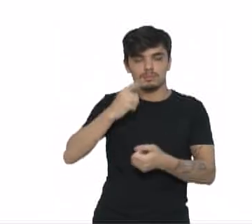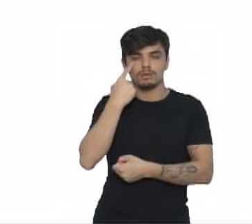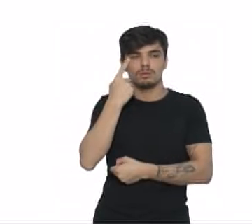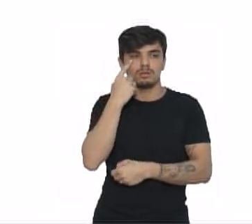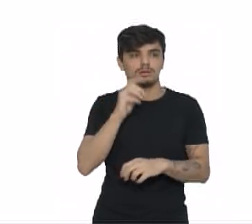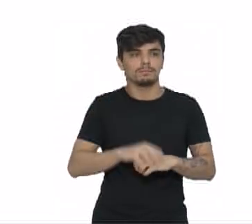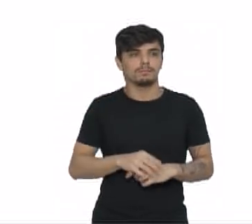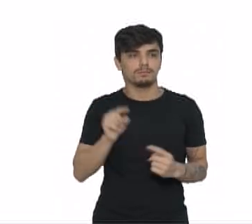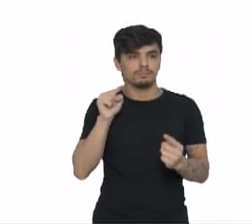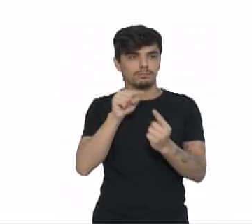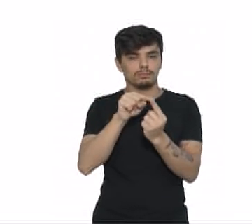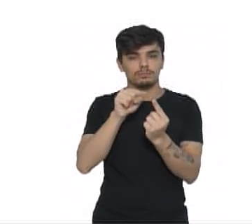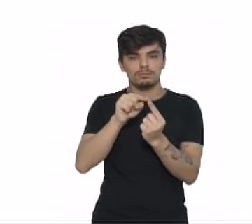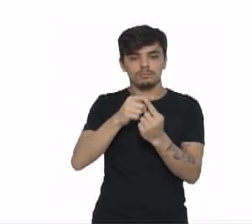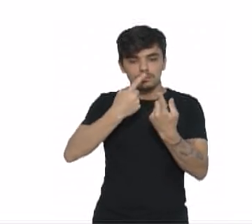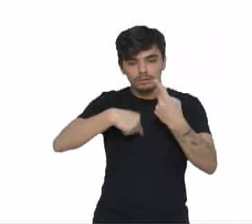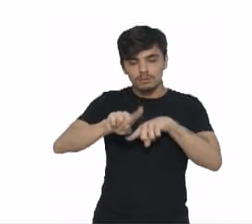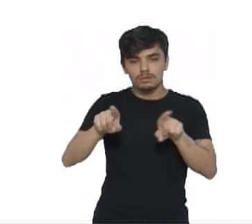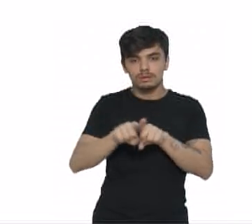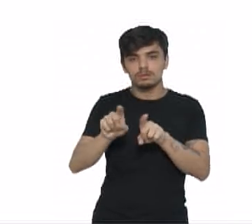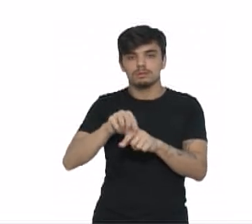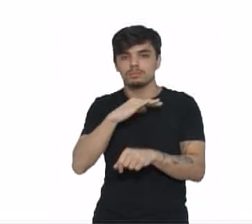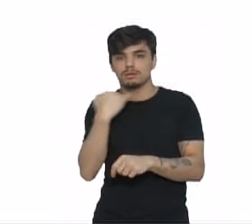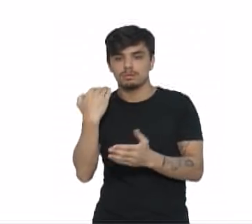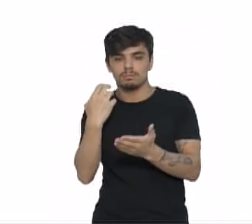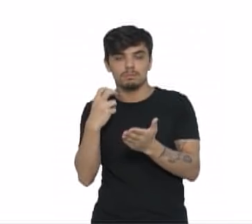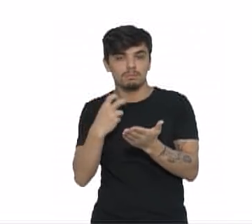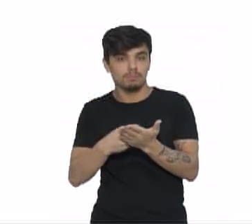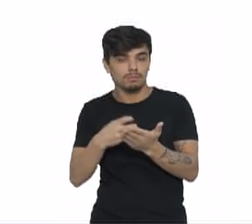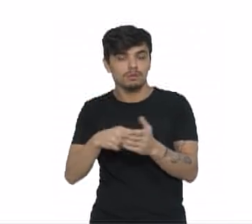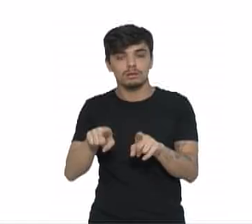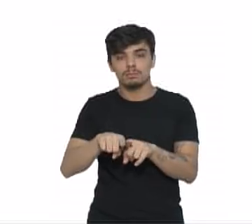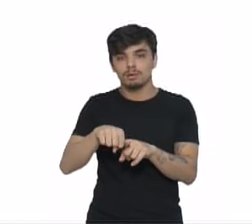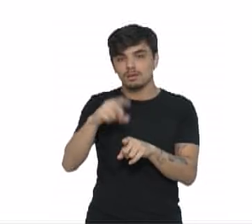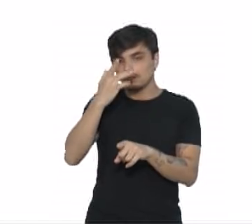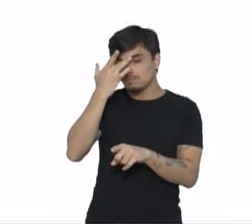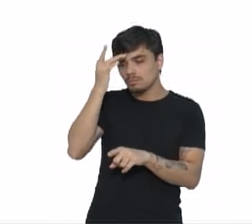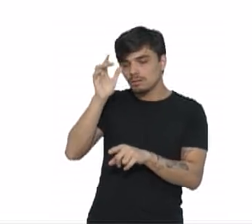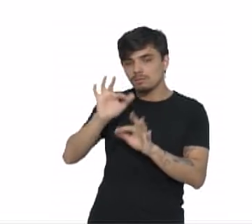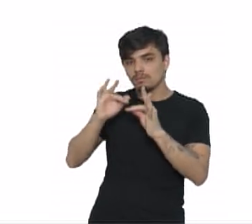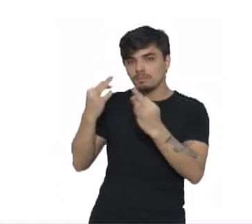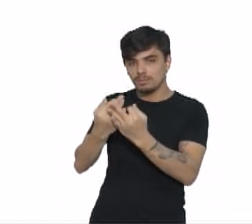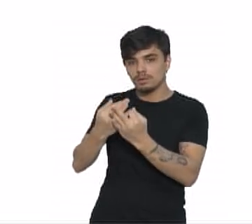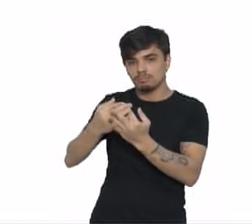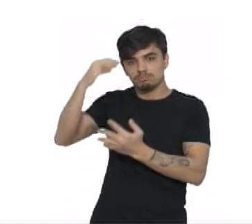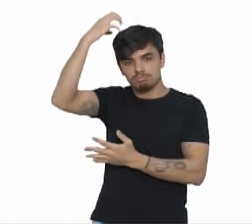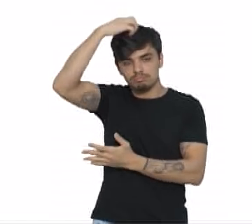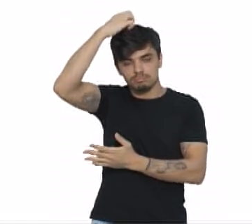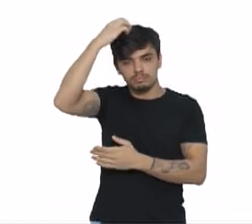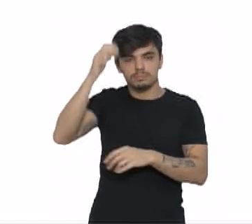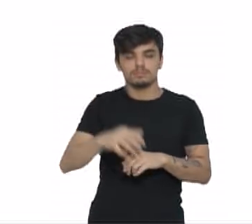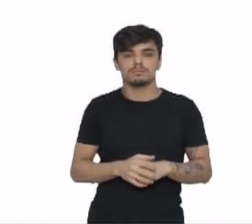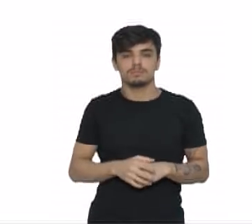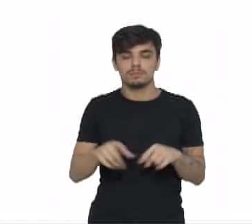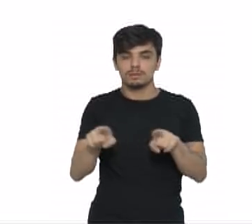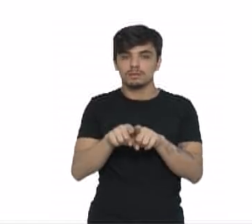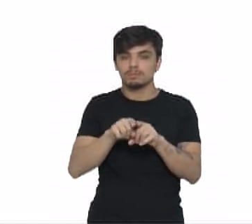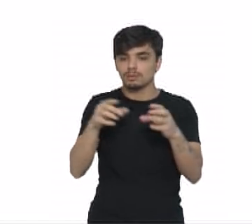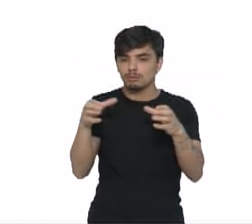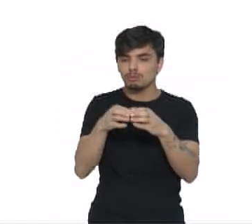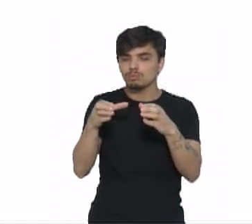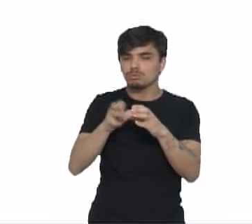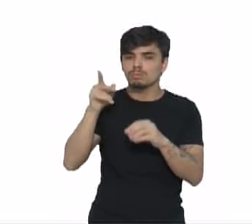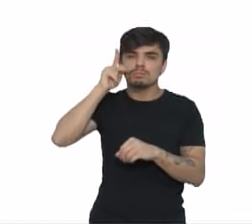objetivamente? A radicalização e a execução da família real francesa. A organização dos políticos, dos partidos políticos, já